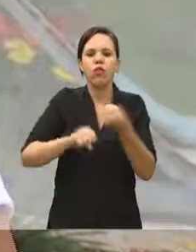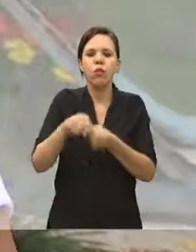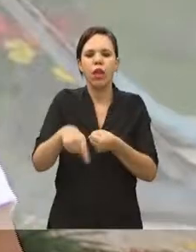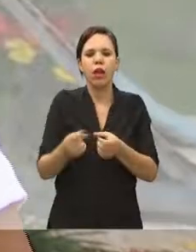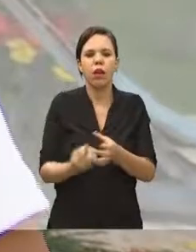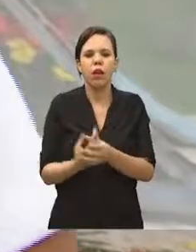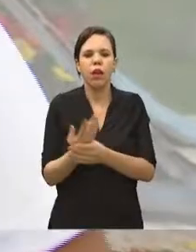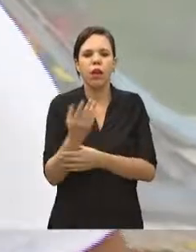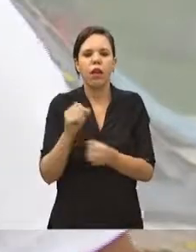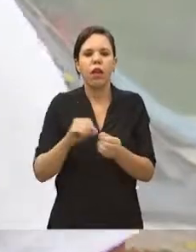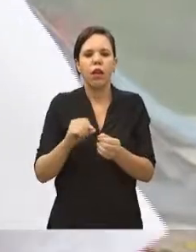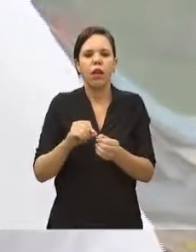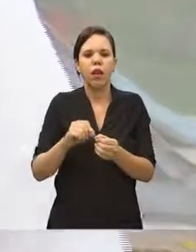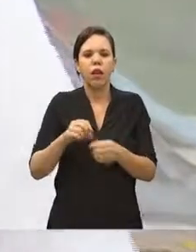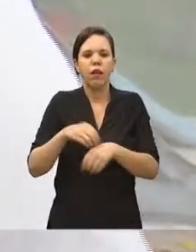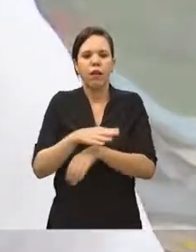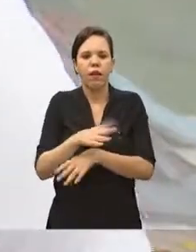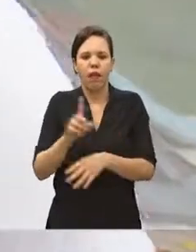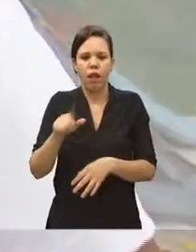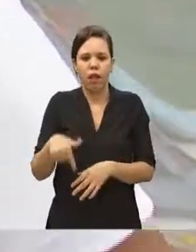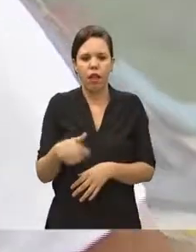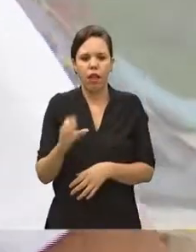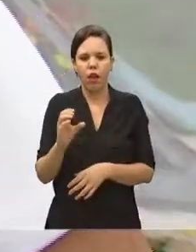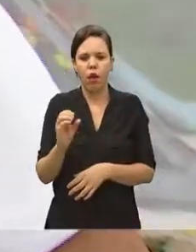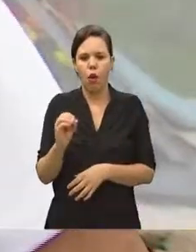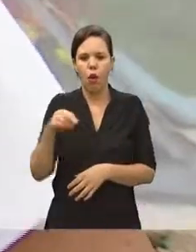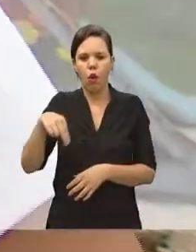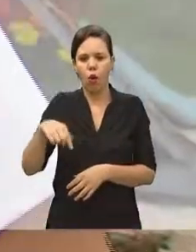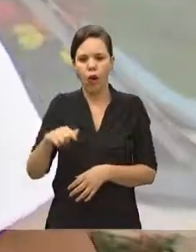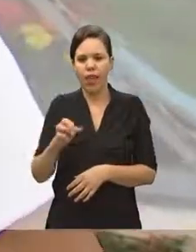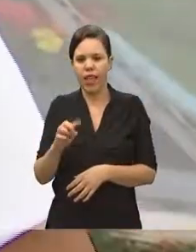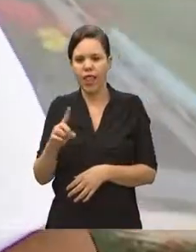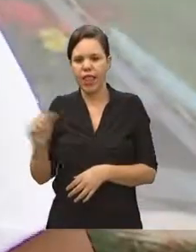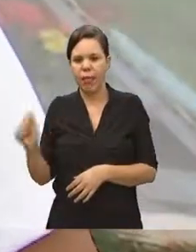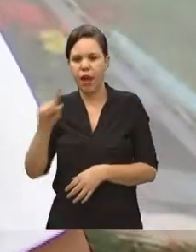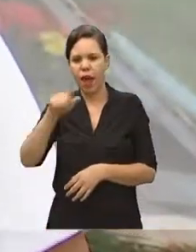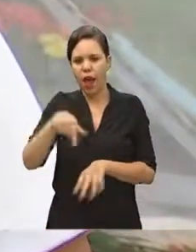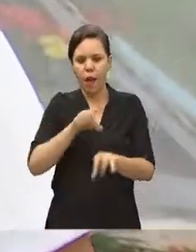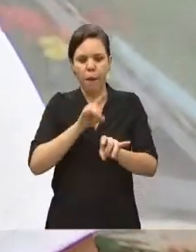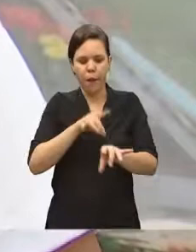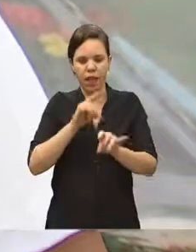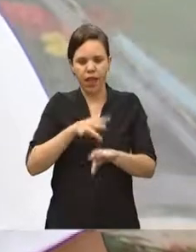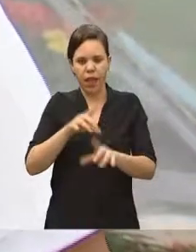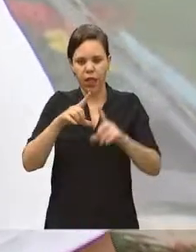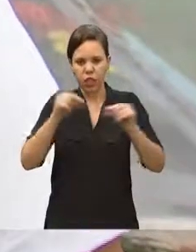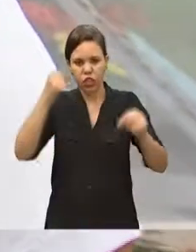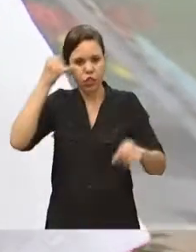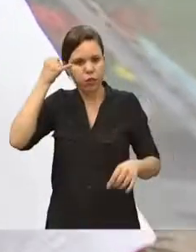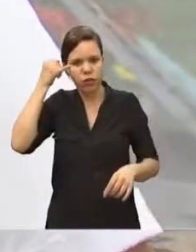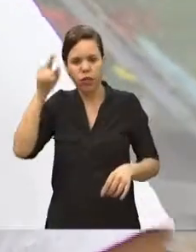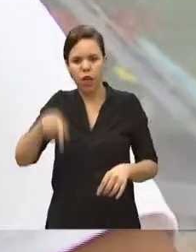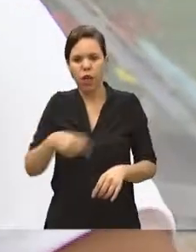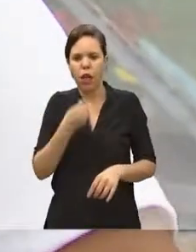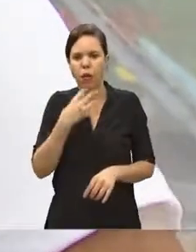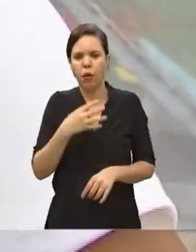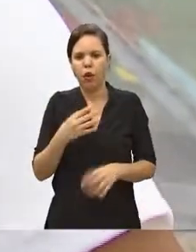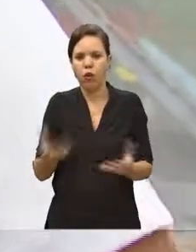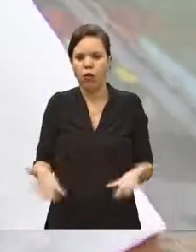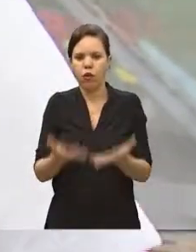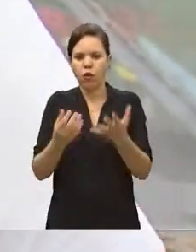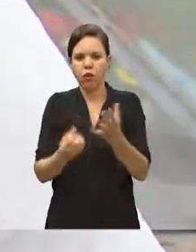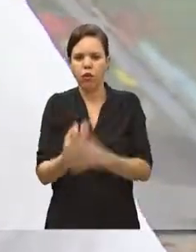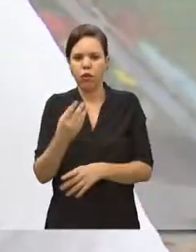trazem? Bom, são coquedamas, é uma técnica japonesa de cultivo. O bom da coquedama é que não tem